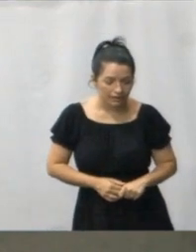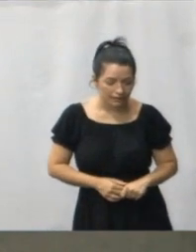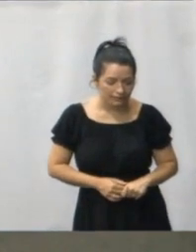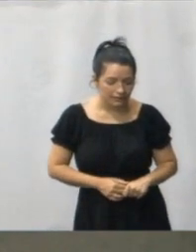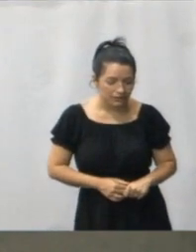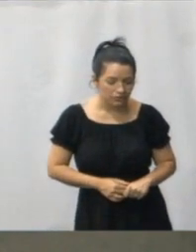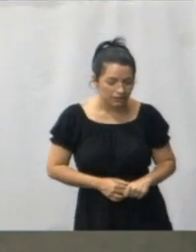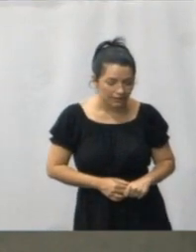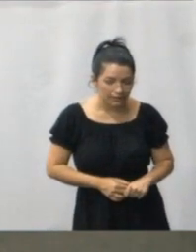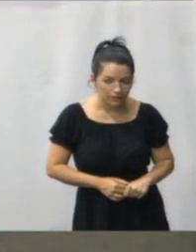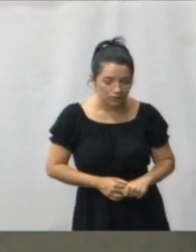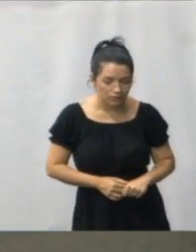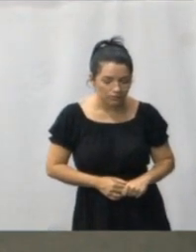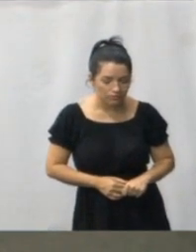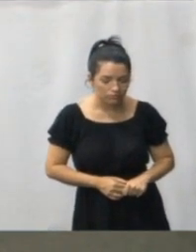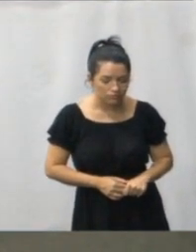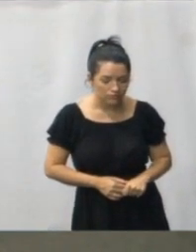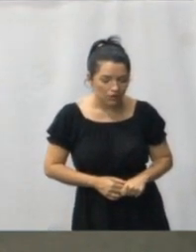Ah, deu certo.